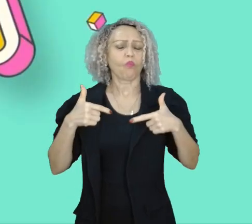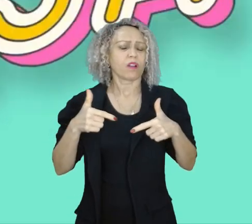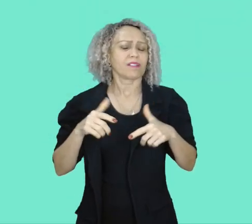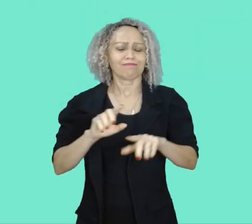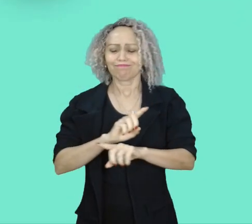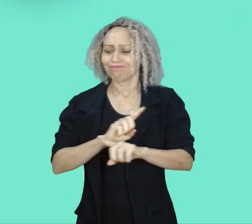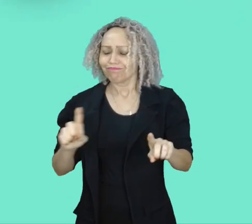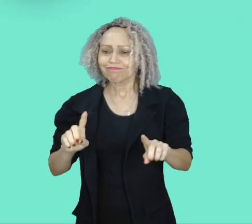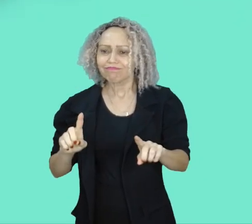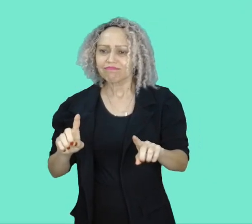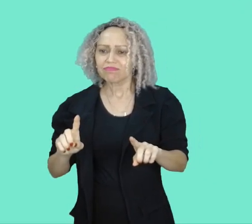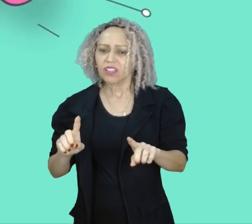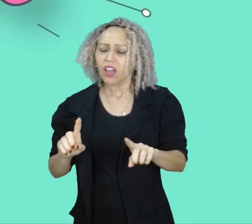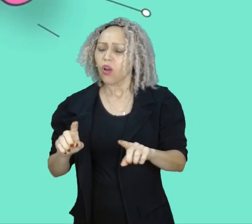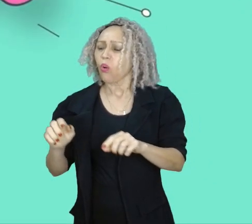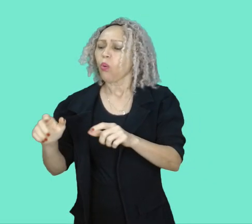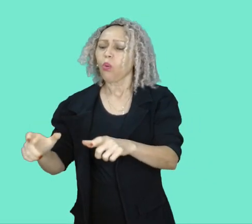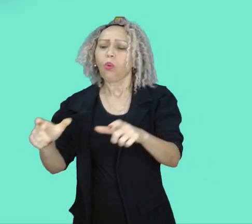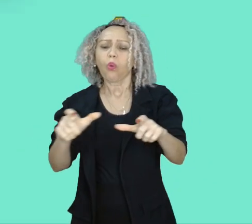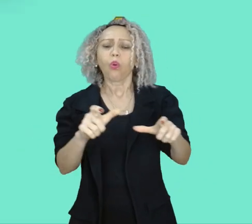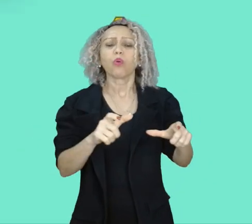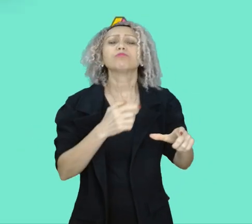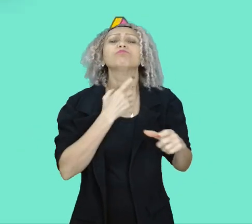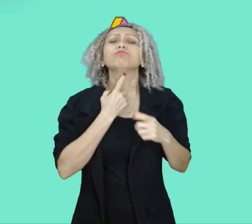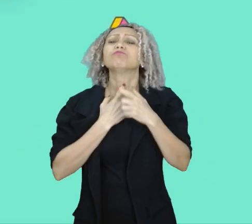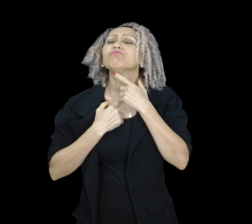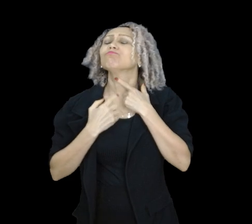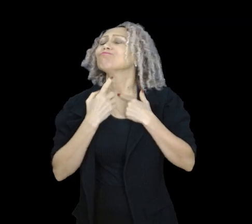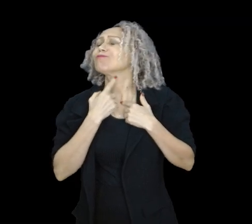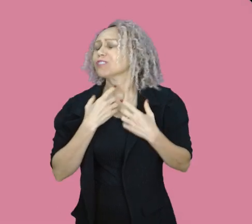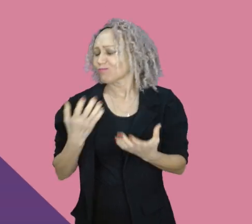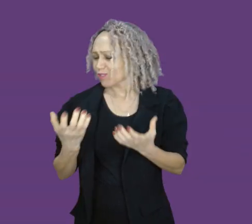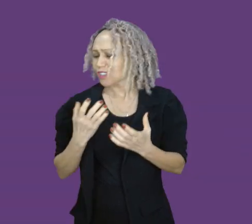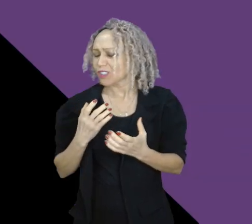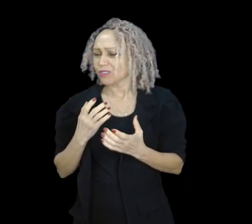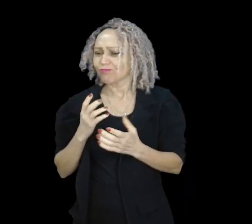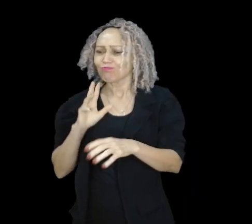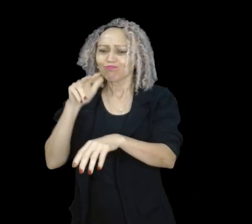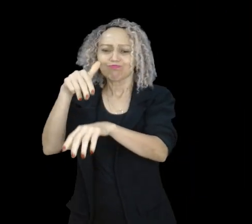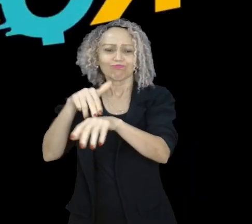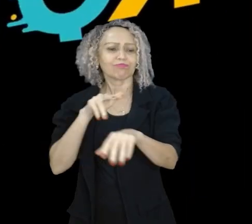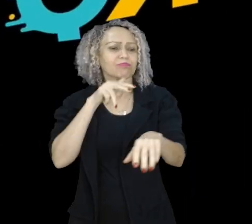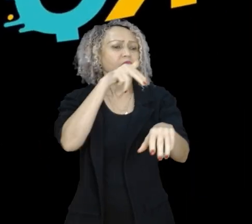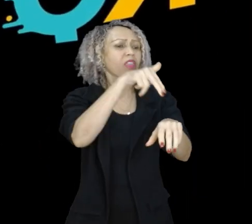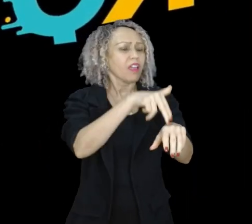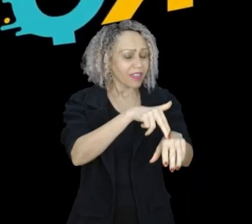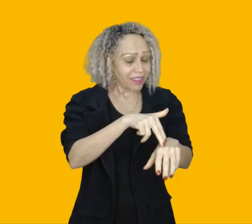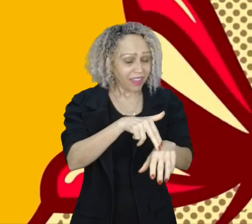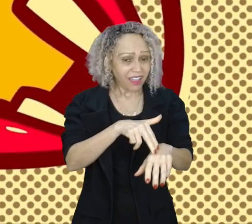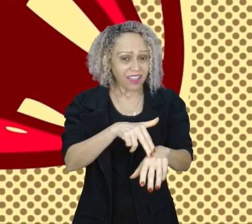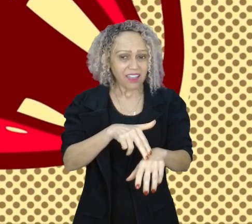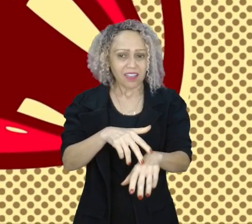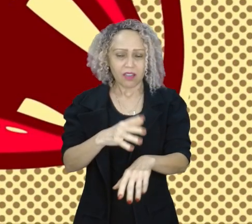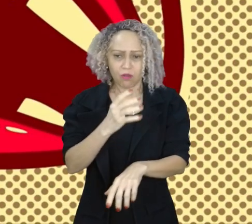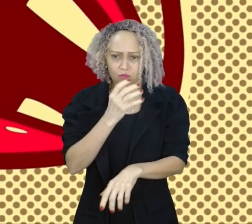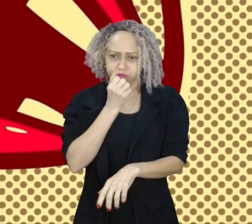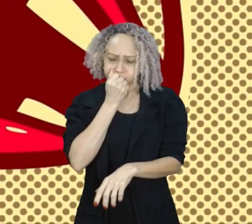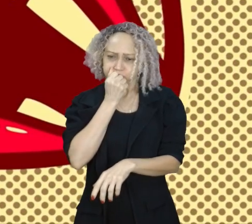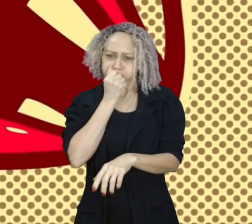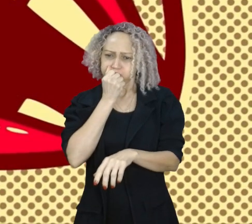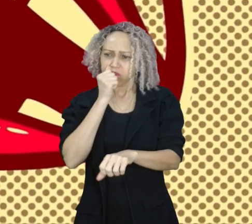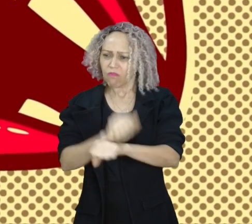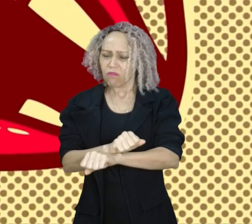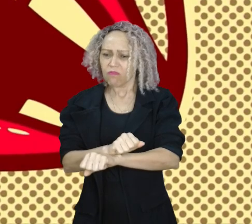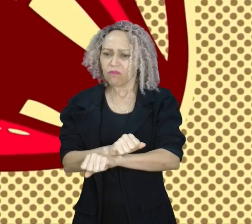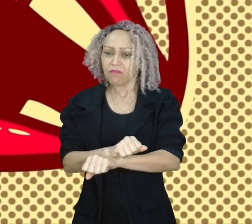Seja em casa, no campo, na rua ou na praça. Chega de mordaça,